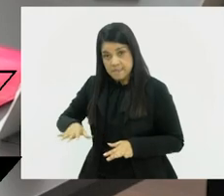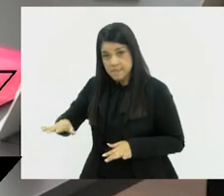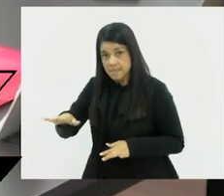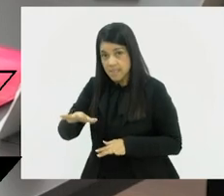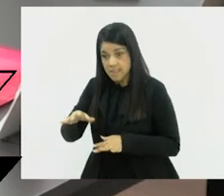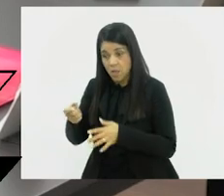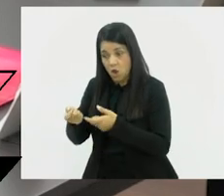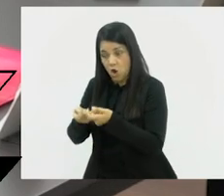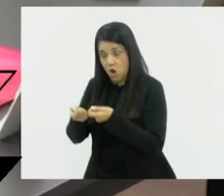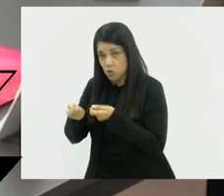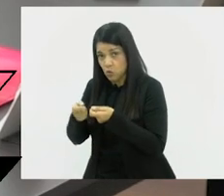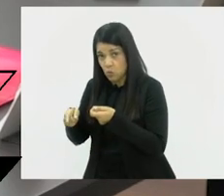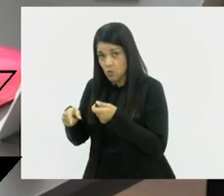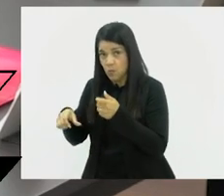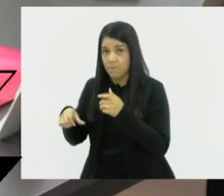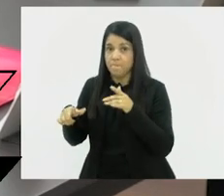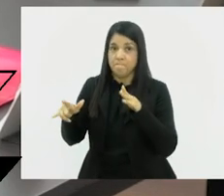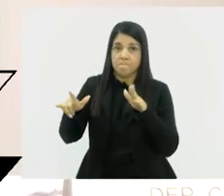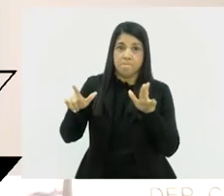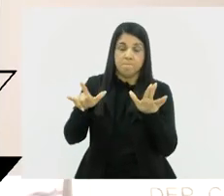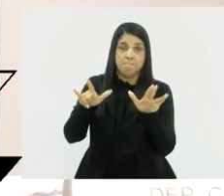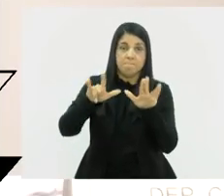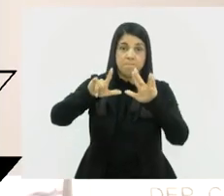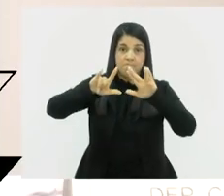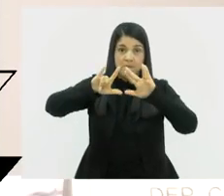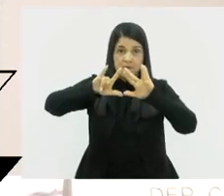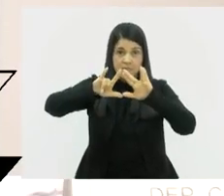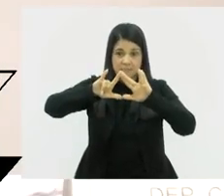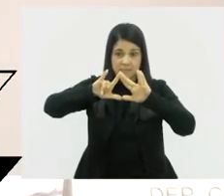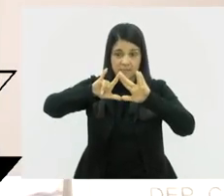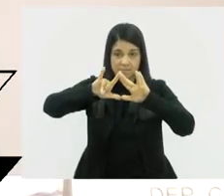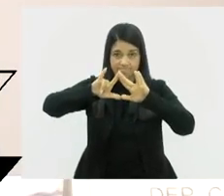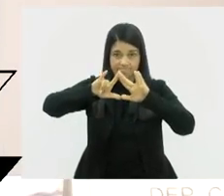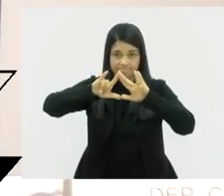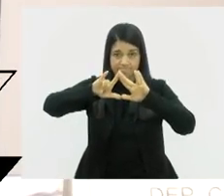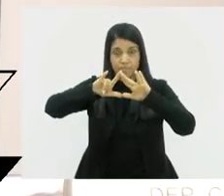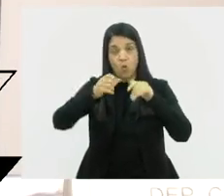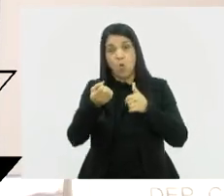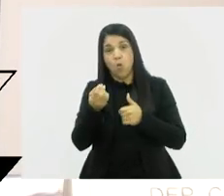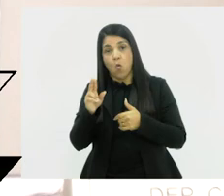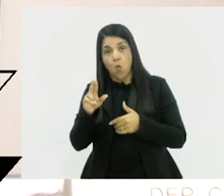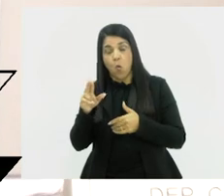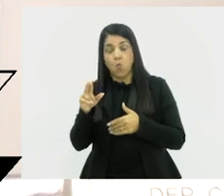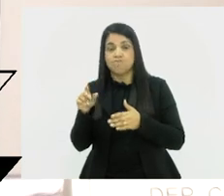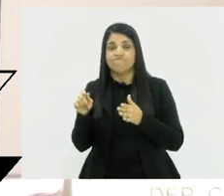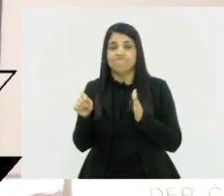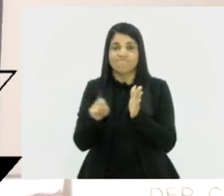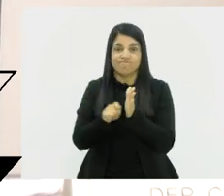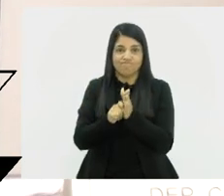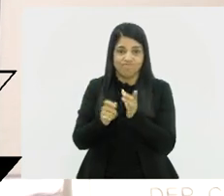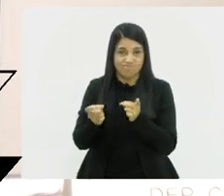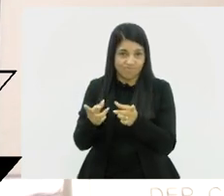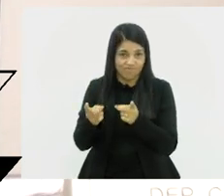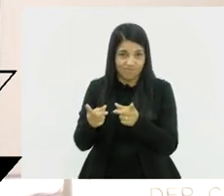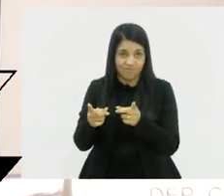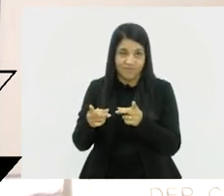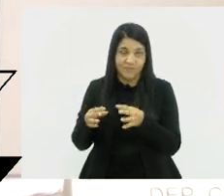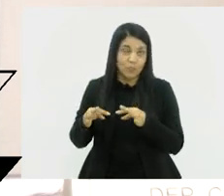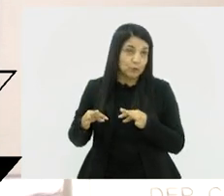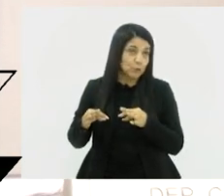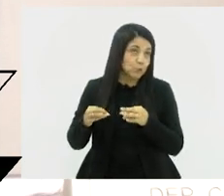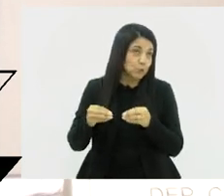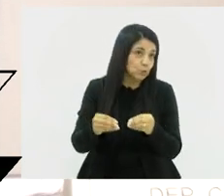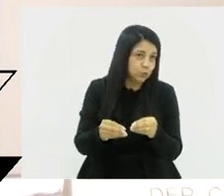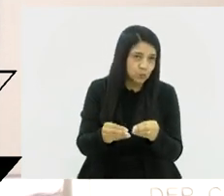territorial esteja na mão da milícia ou do tráfico, isso é muito difícil, mas aí não é só para a lei do pitbull, é para todo o resto, não é para